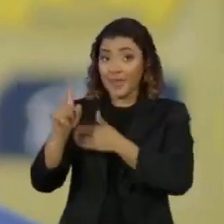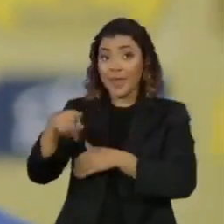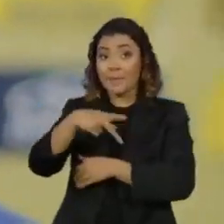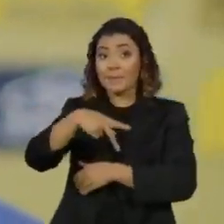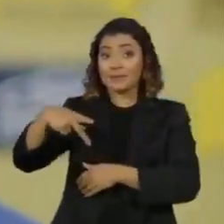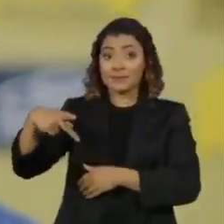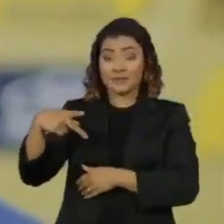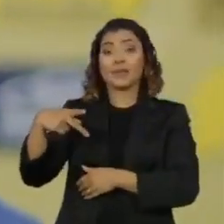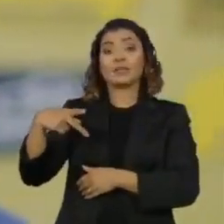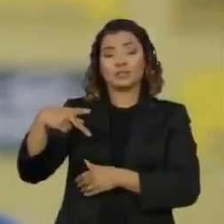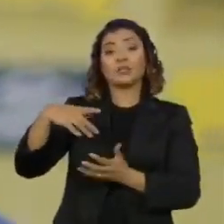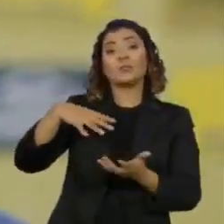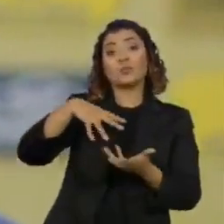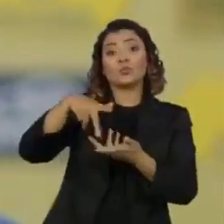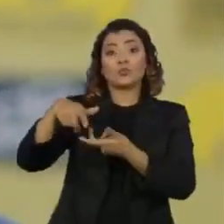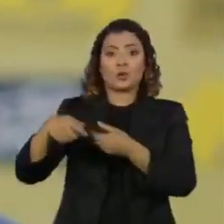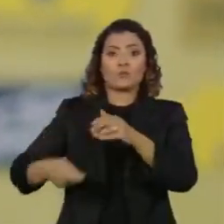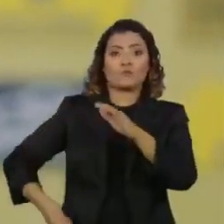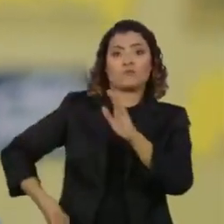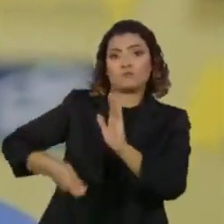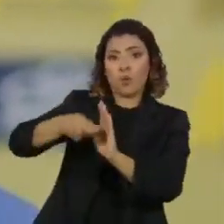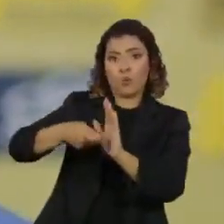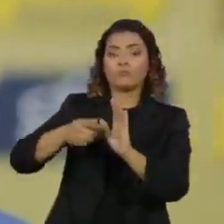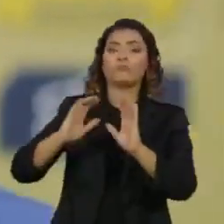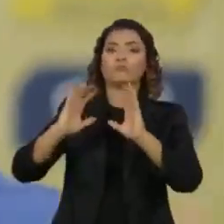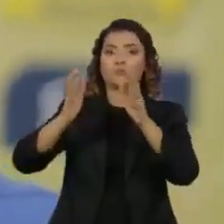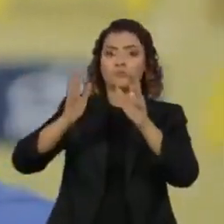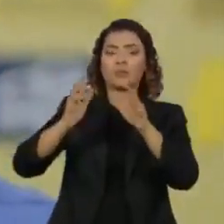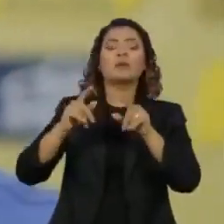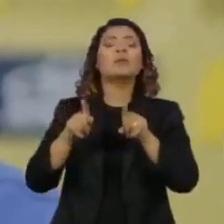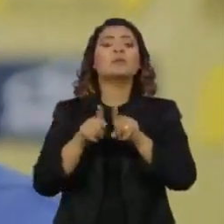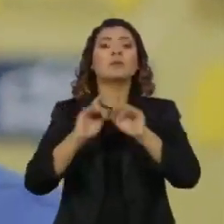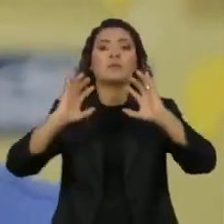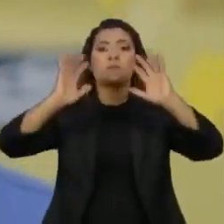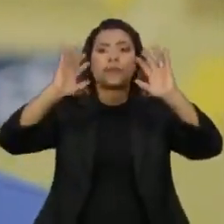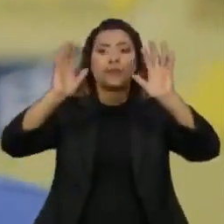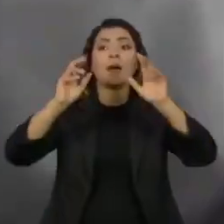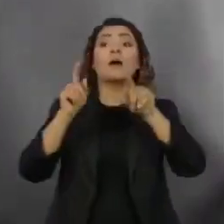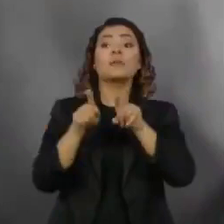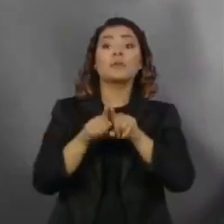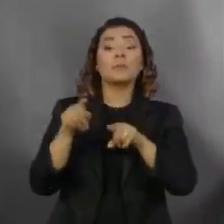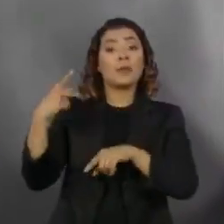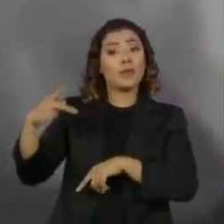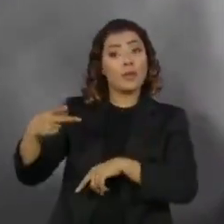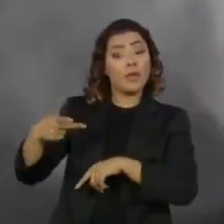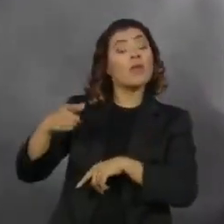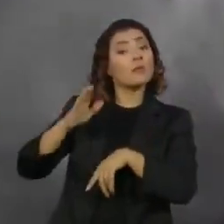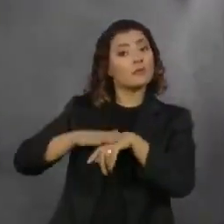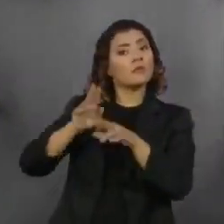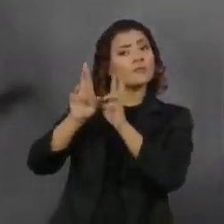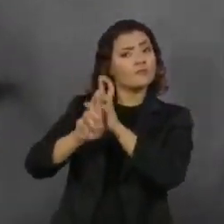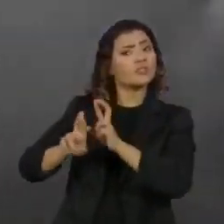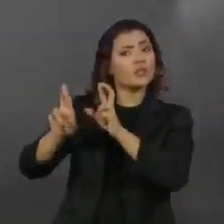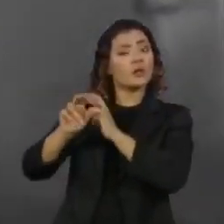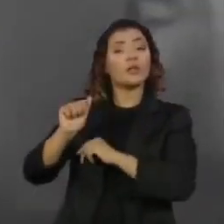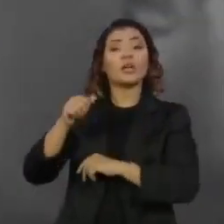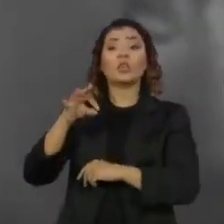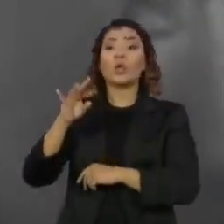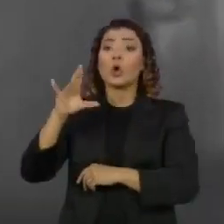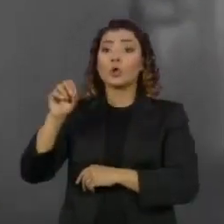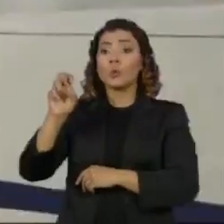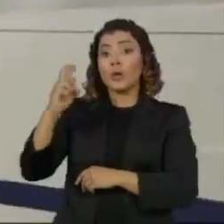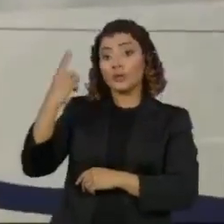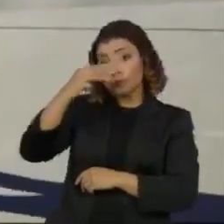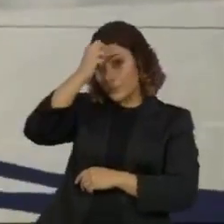da Federação Internacional de Voleibol, também fazem parte da lista de investigados: Antônio Pérez Alves, ex-prefeito